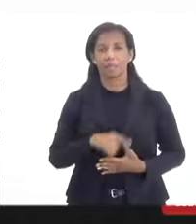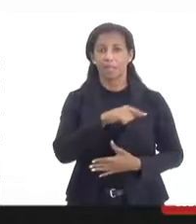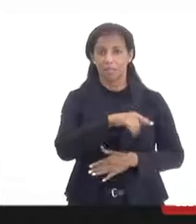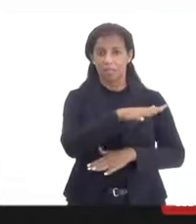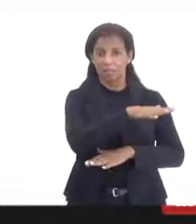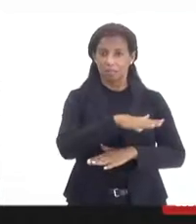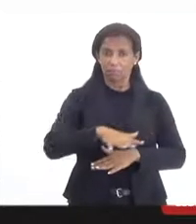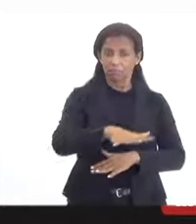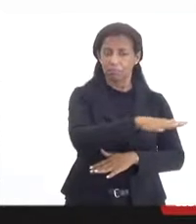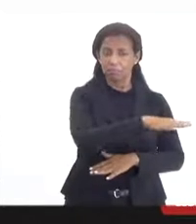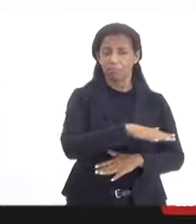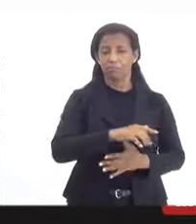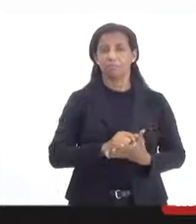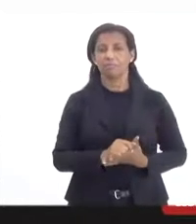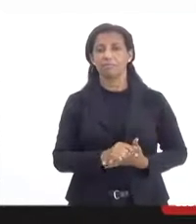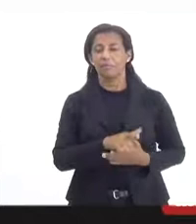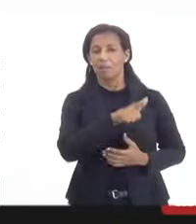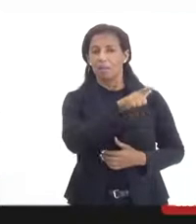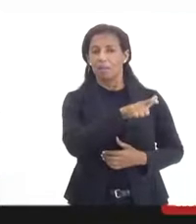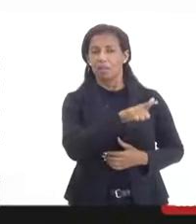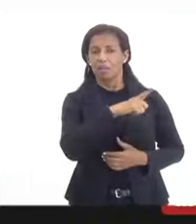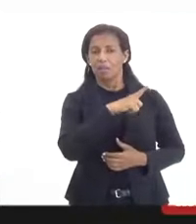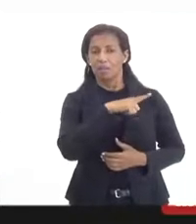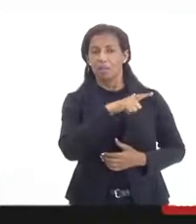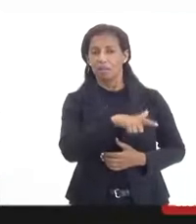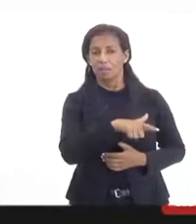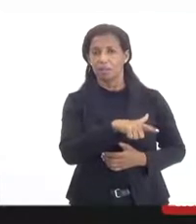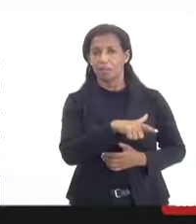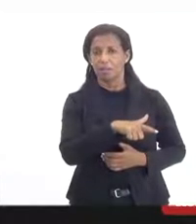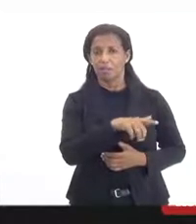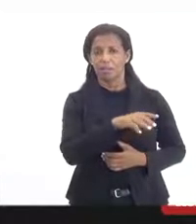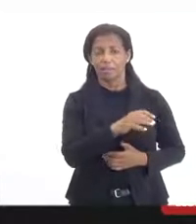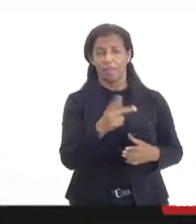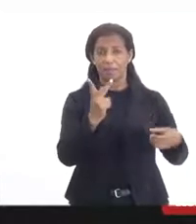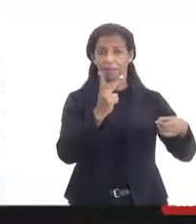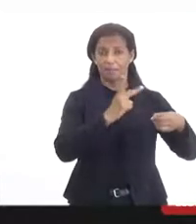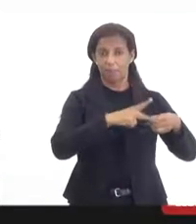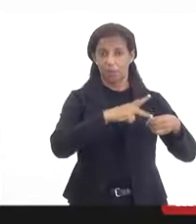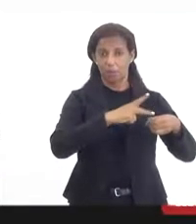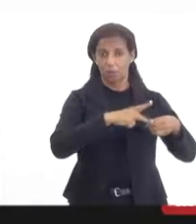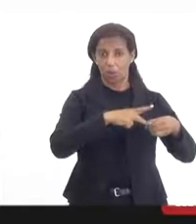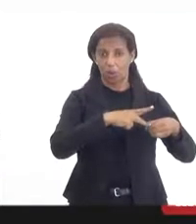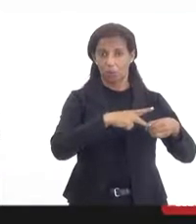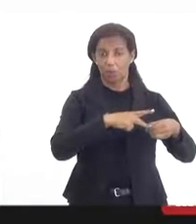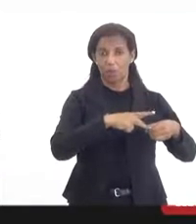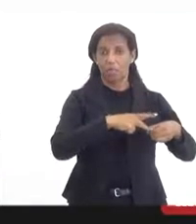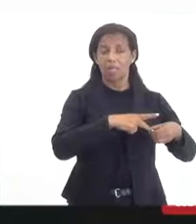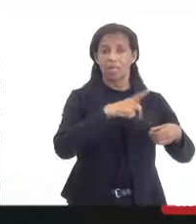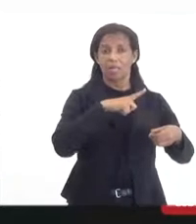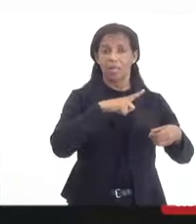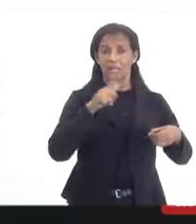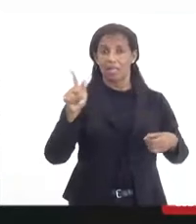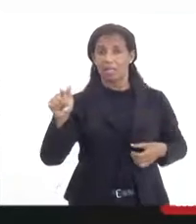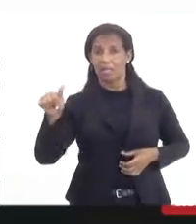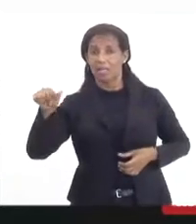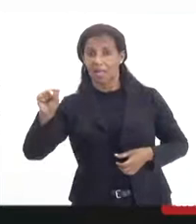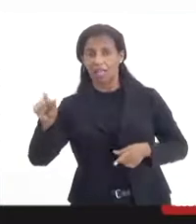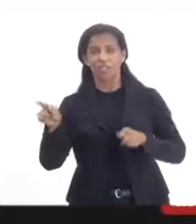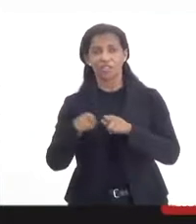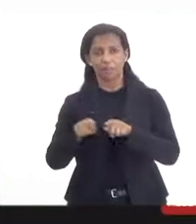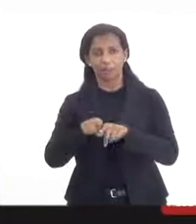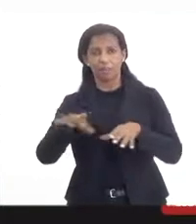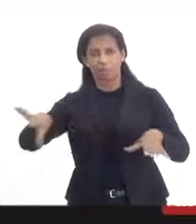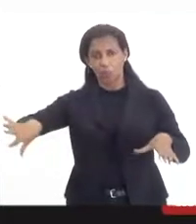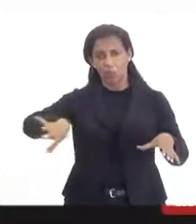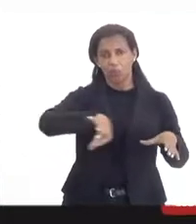terminal, ele fisicamente, ele tem tancagem de petróleo, ele recebe o gás também produzido